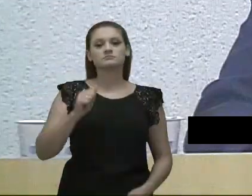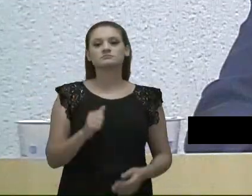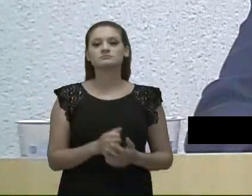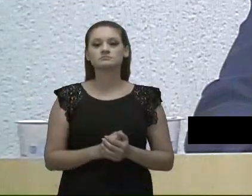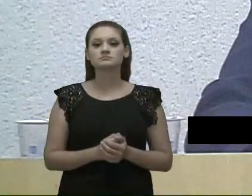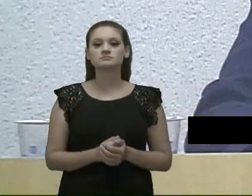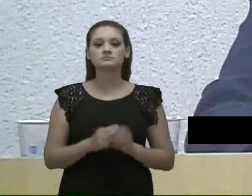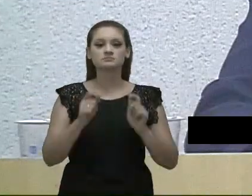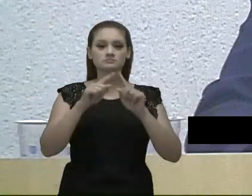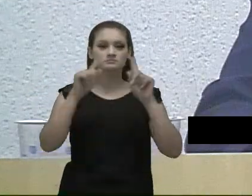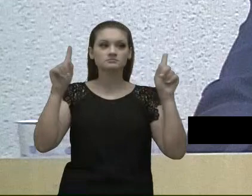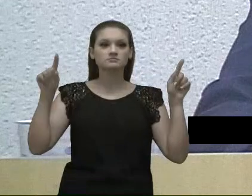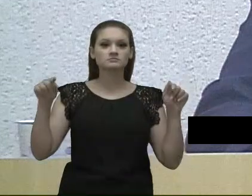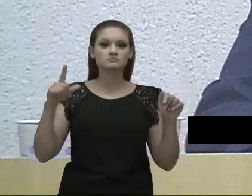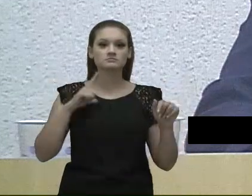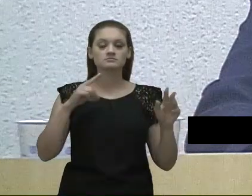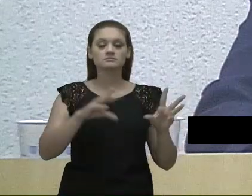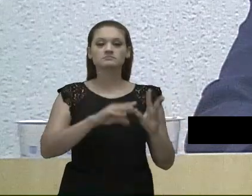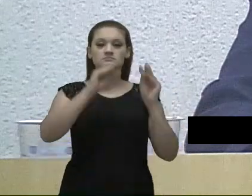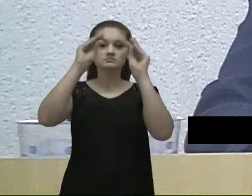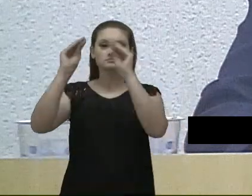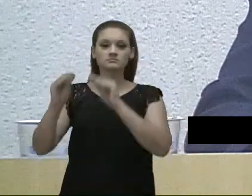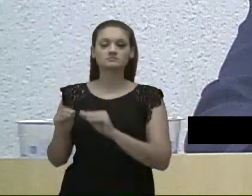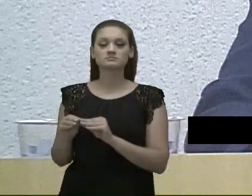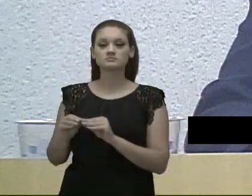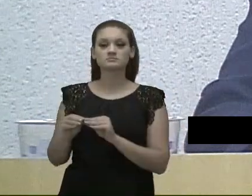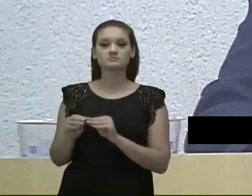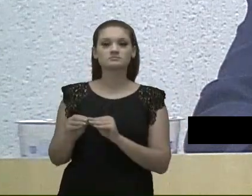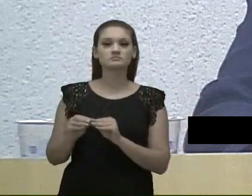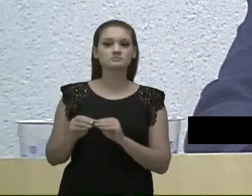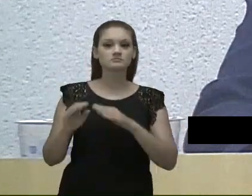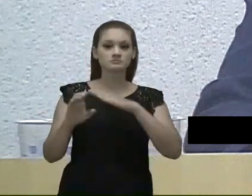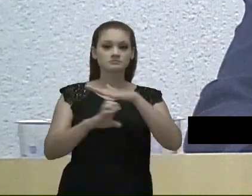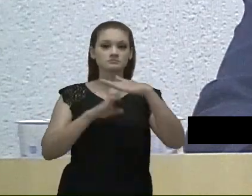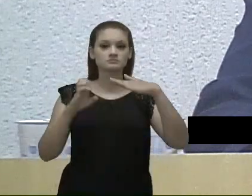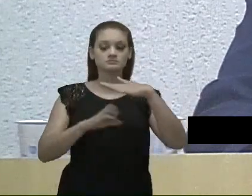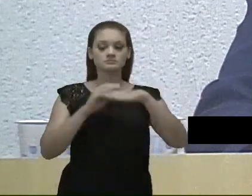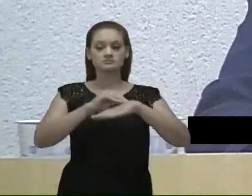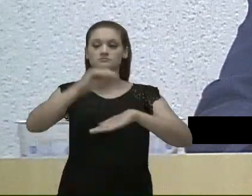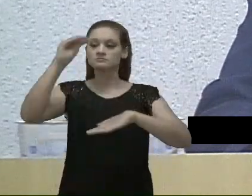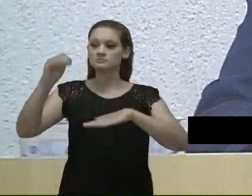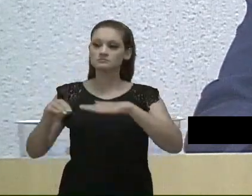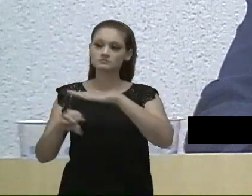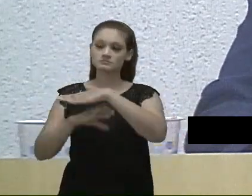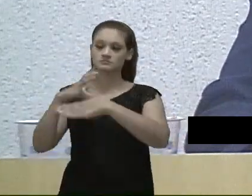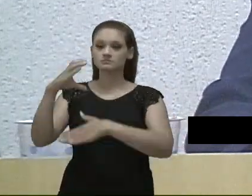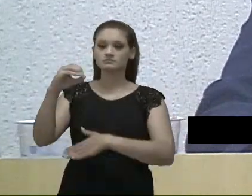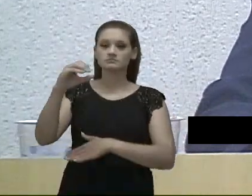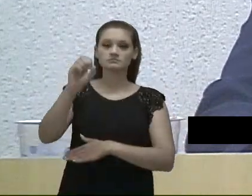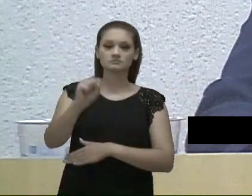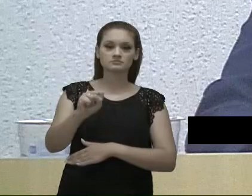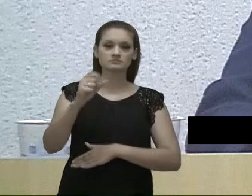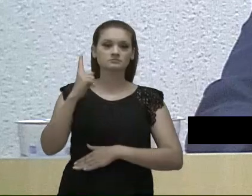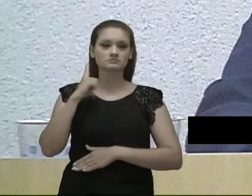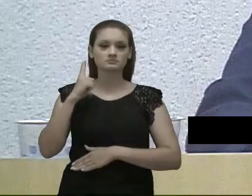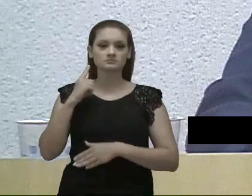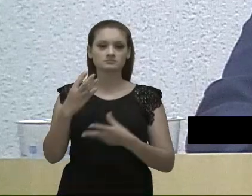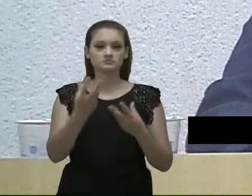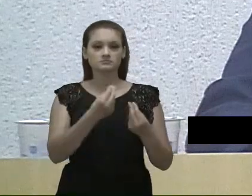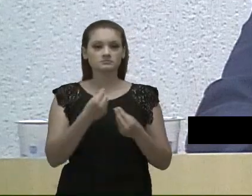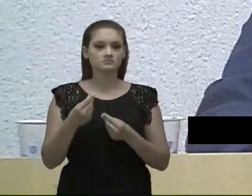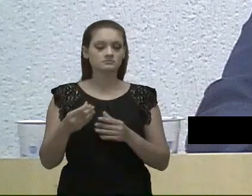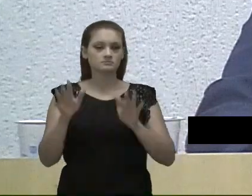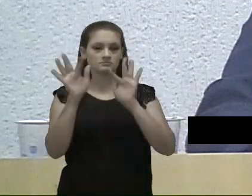A senhora pegou um quadro lá que teve uma transição de uma empresa para outra, de uma OS para outra. A senhora tem bastante